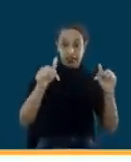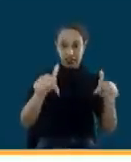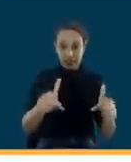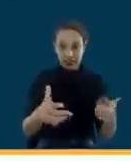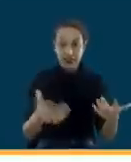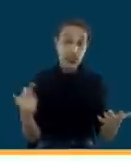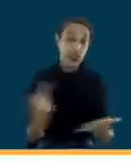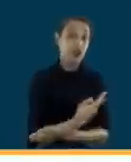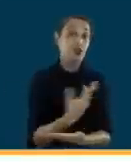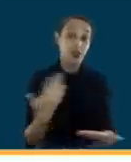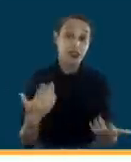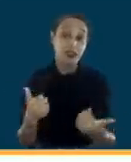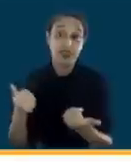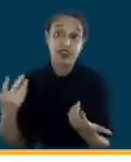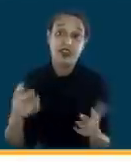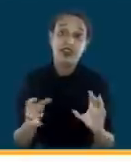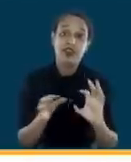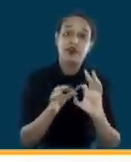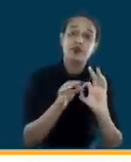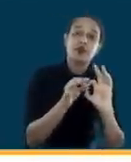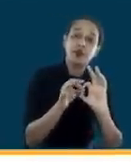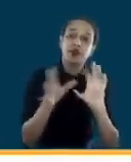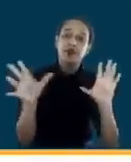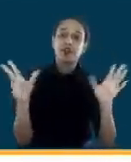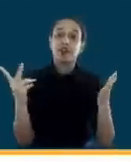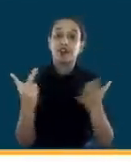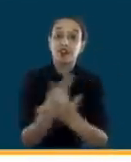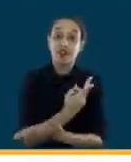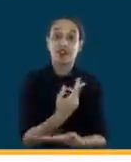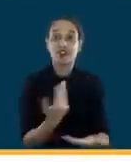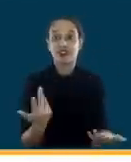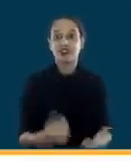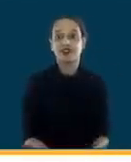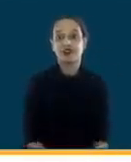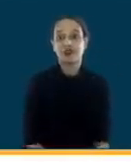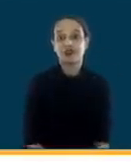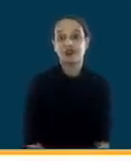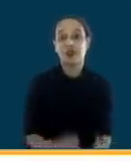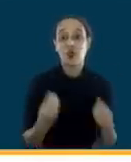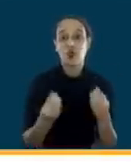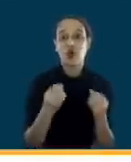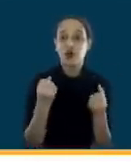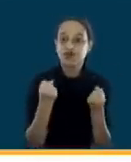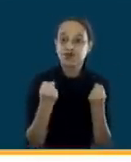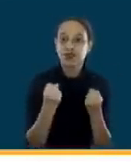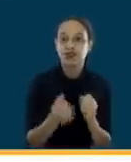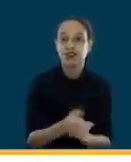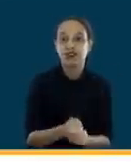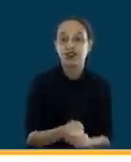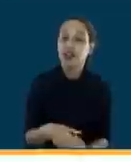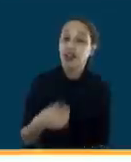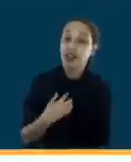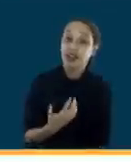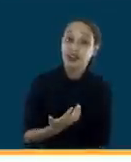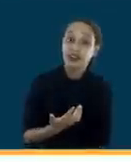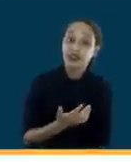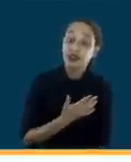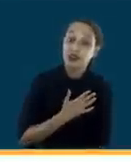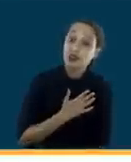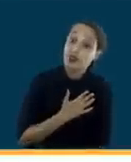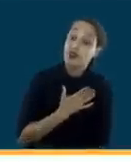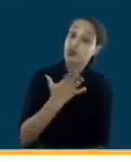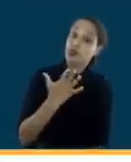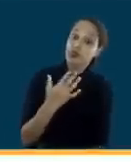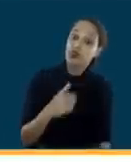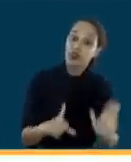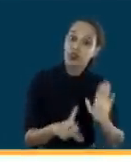aconteça, né? Que permitem que as coisas aconteçam de forma potente. Como essa surpresa da Lei Aldir Blanc, né? Quem